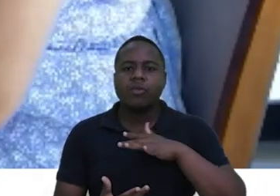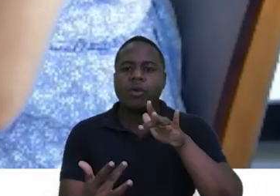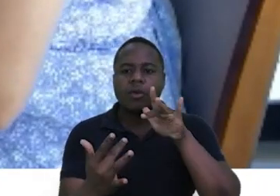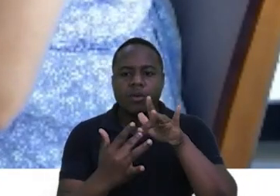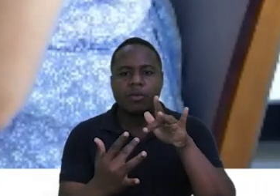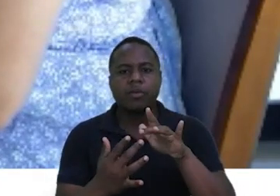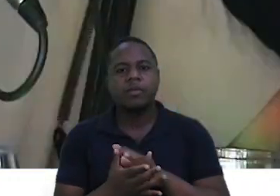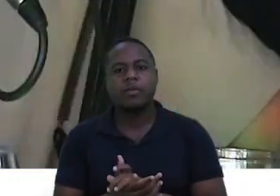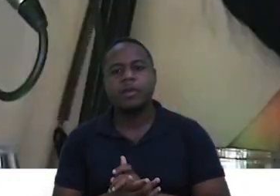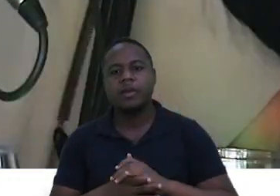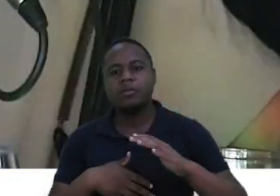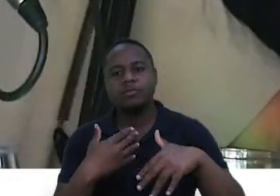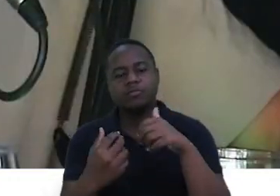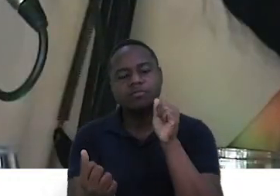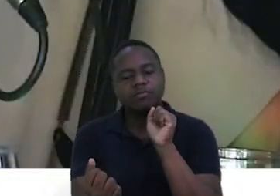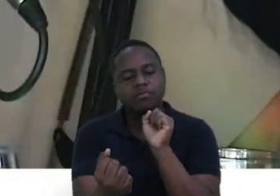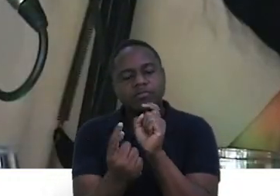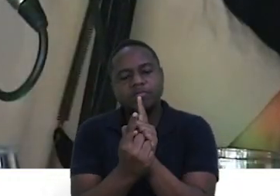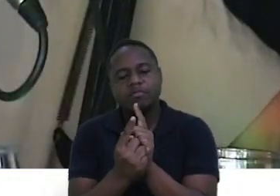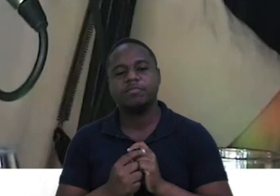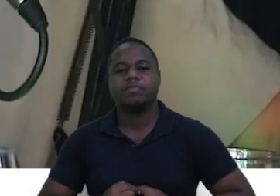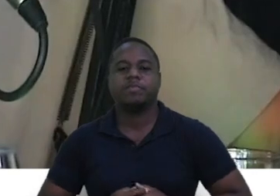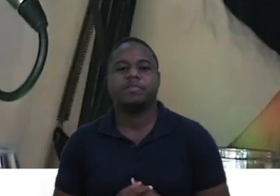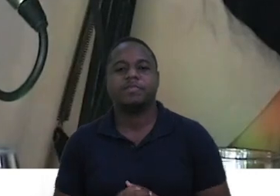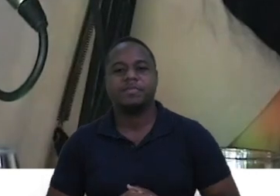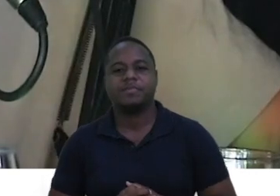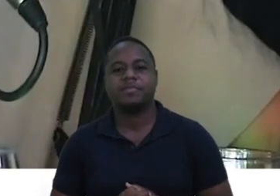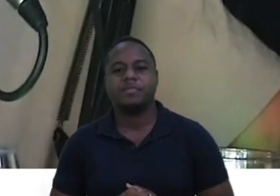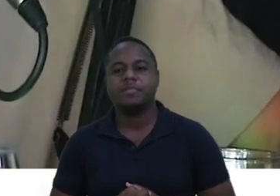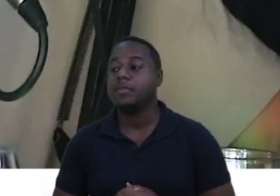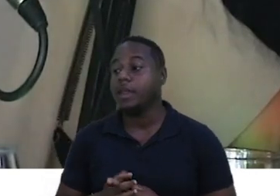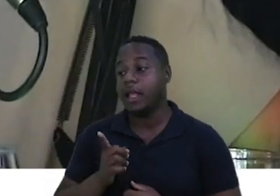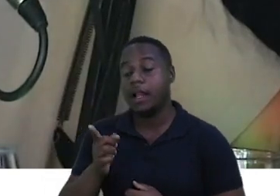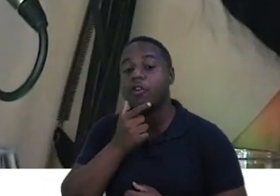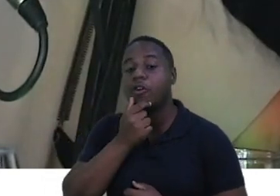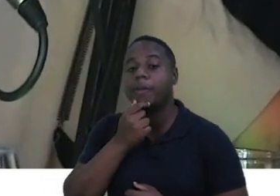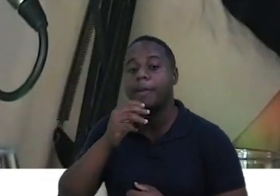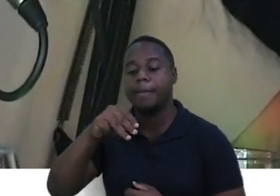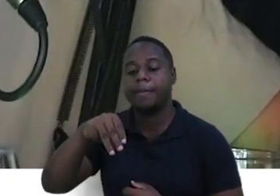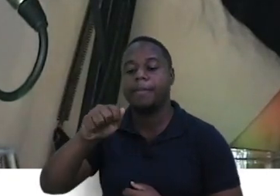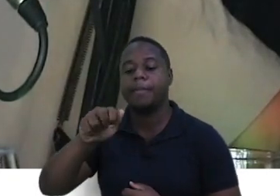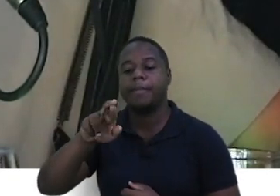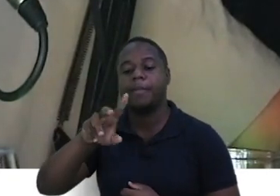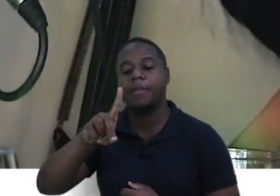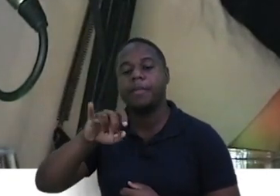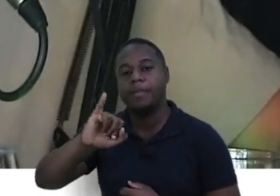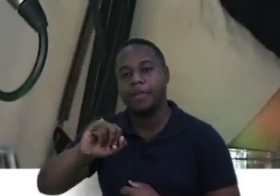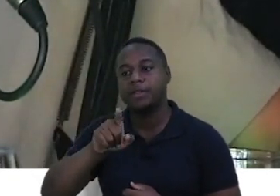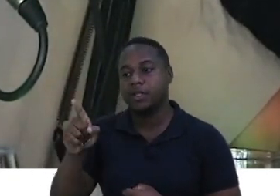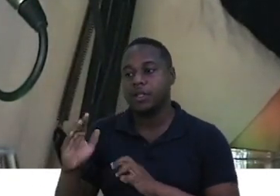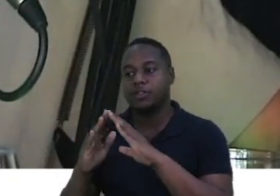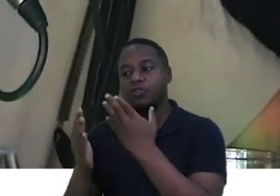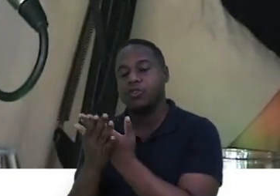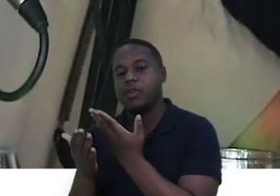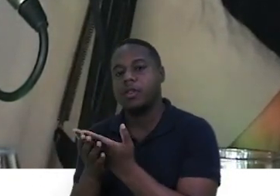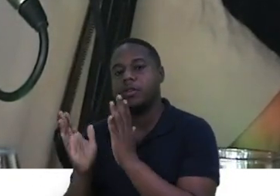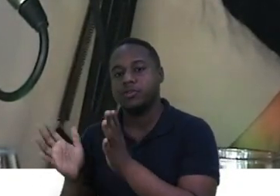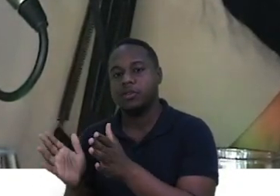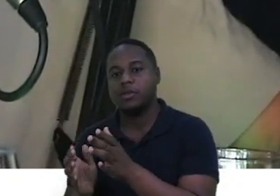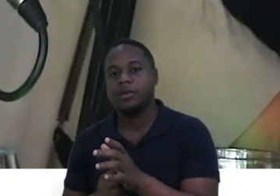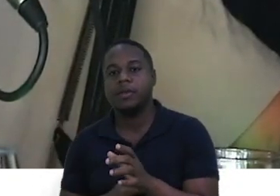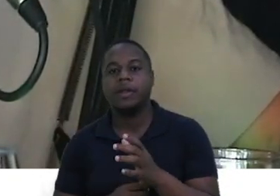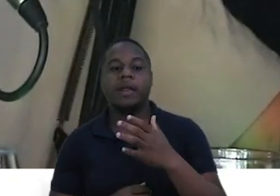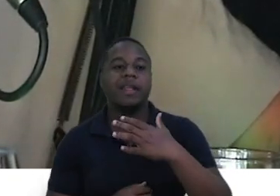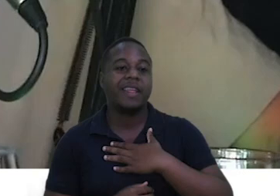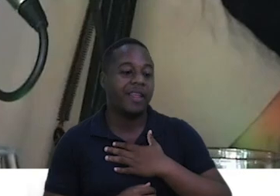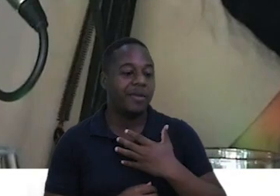está cada vez mais próximo. E como o Márcio já tinha a escola aqui, eu estava num momento que eu estava sem